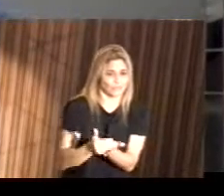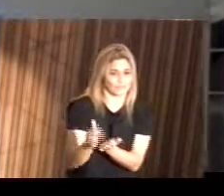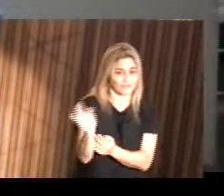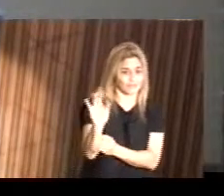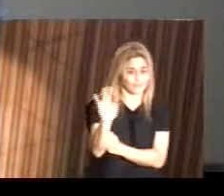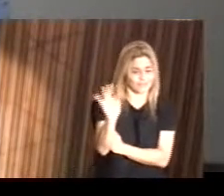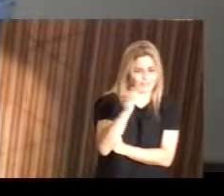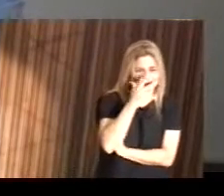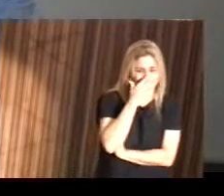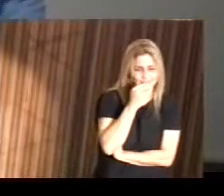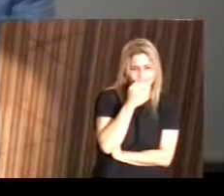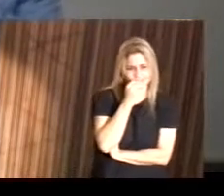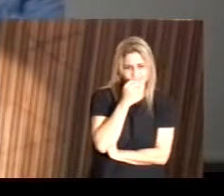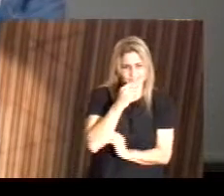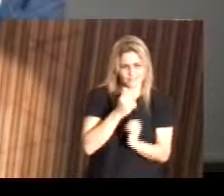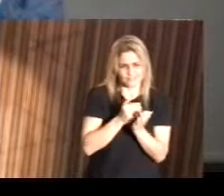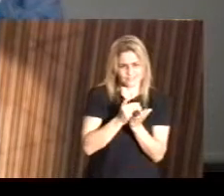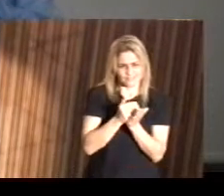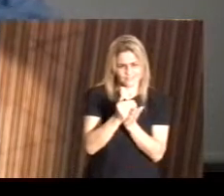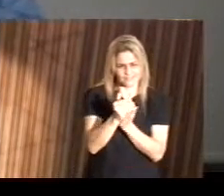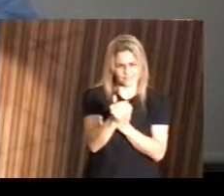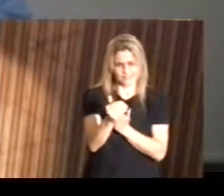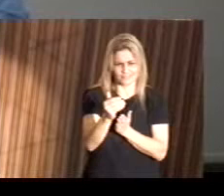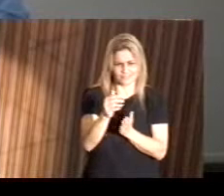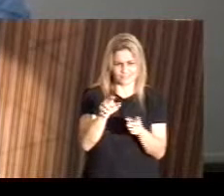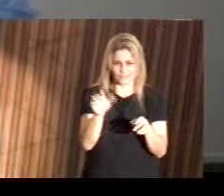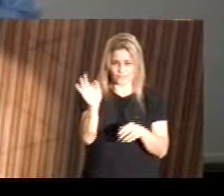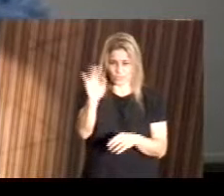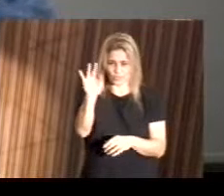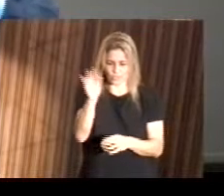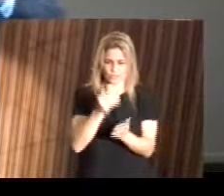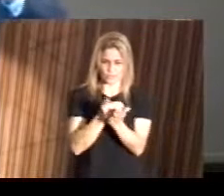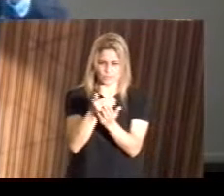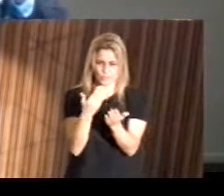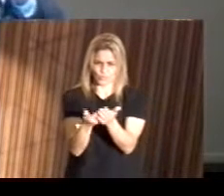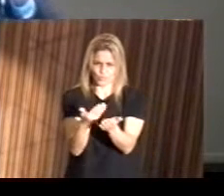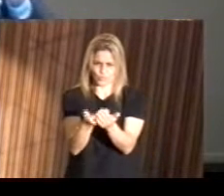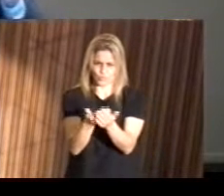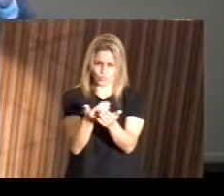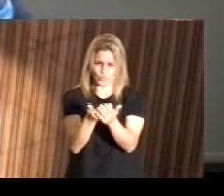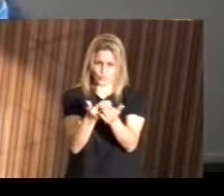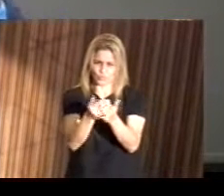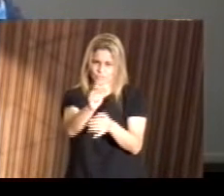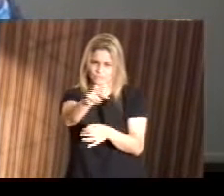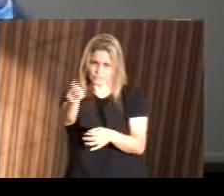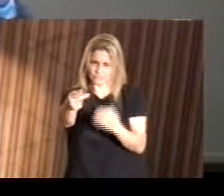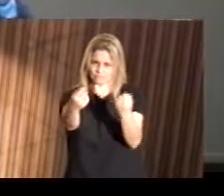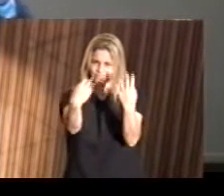são as ideologias a que ele é apresentado na universidade.